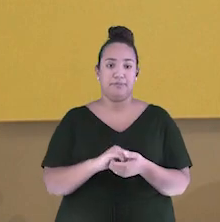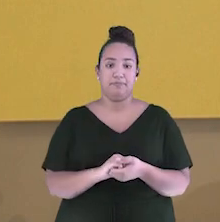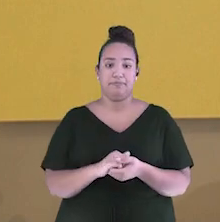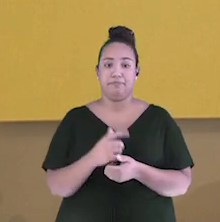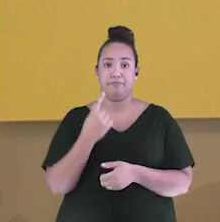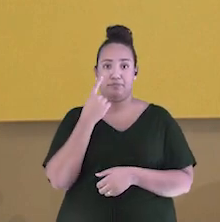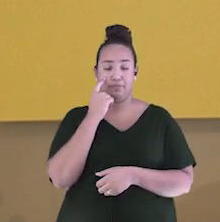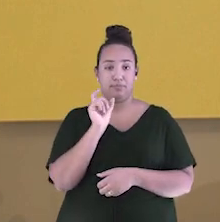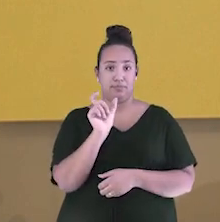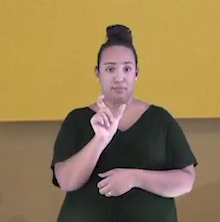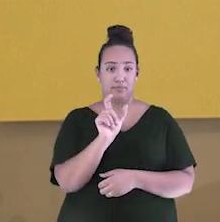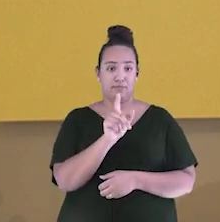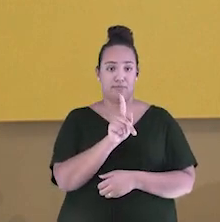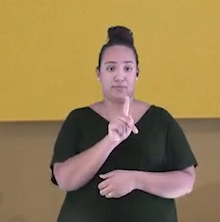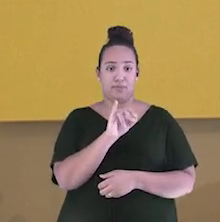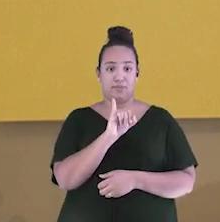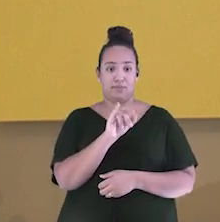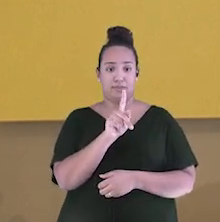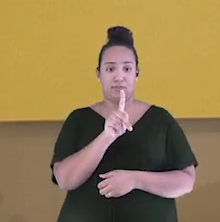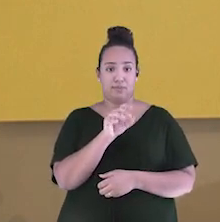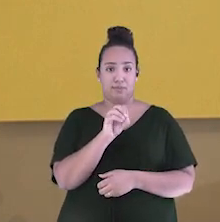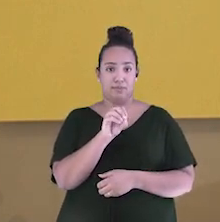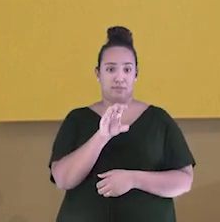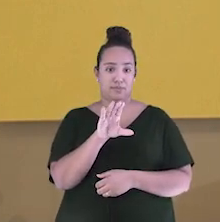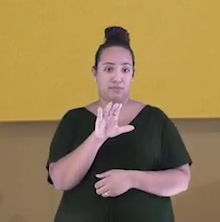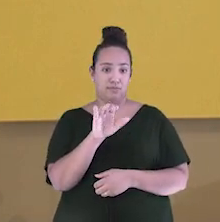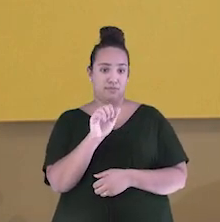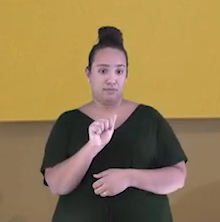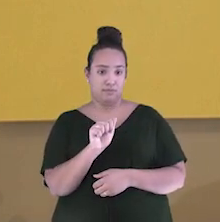Leiam comigo a palavra